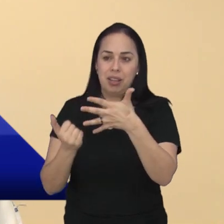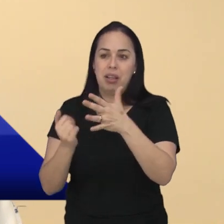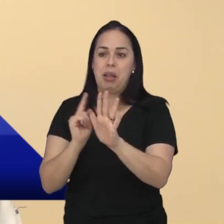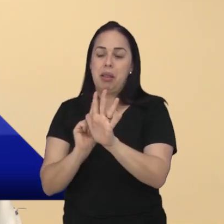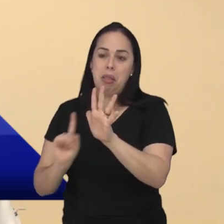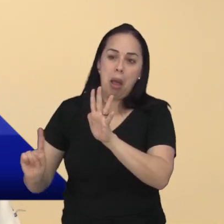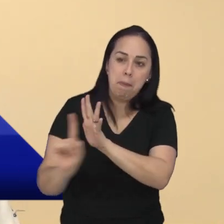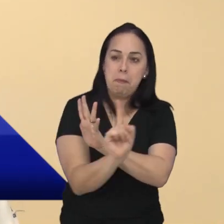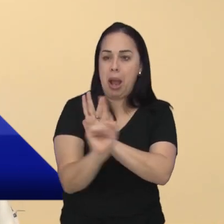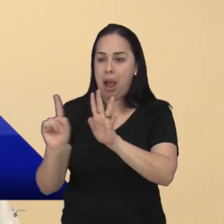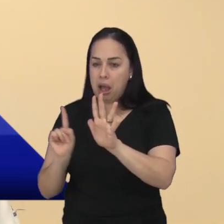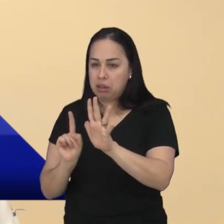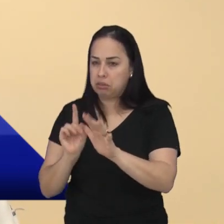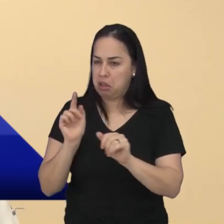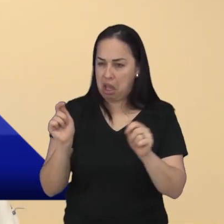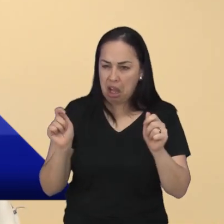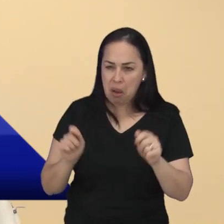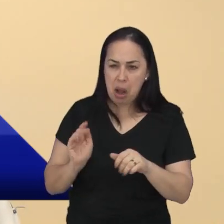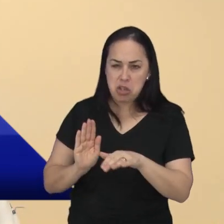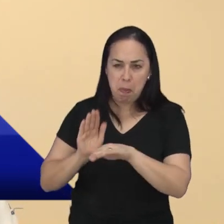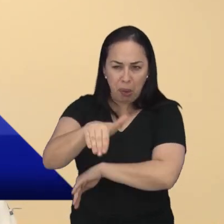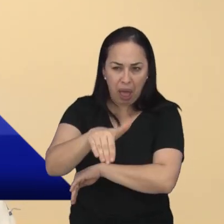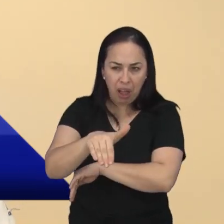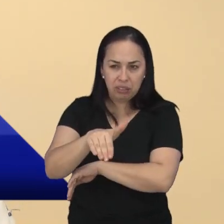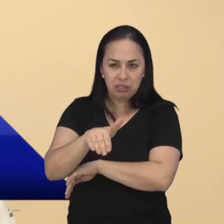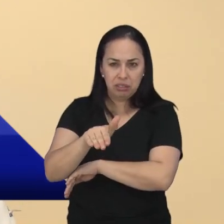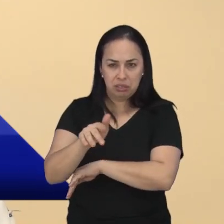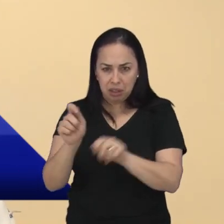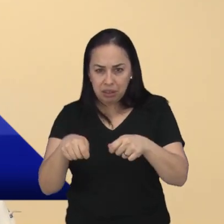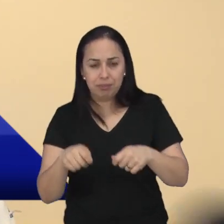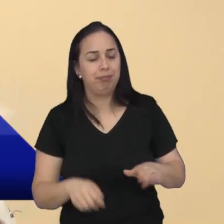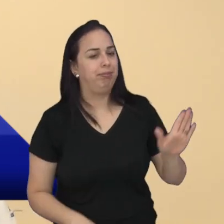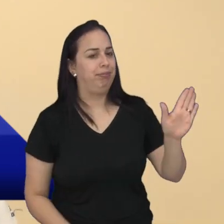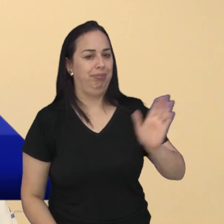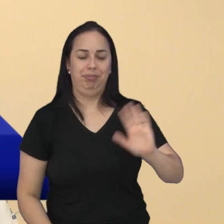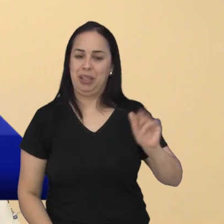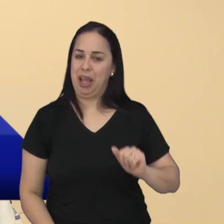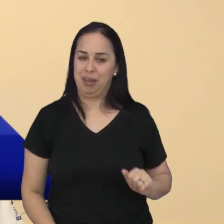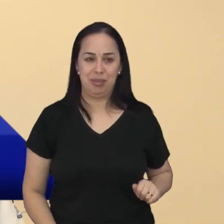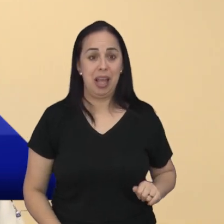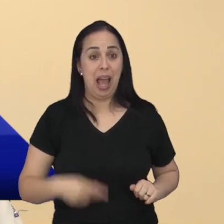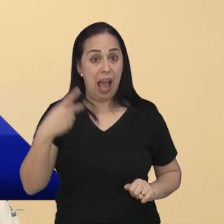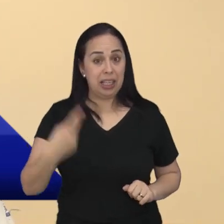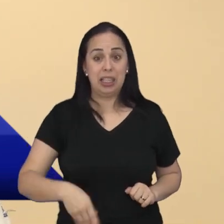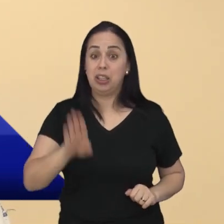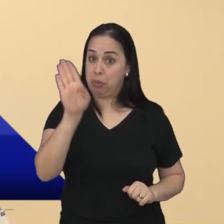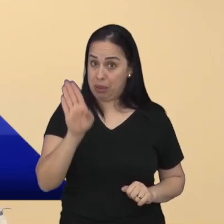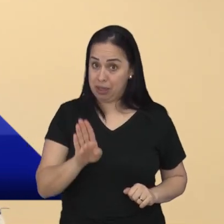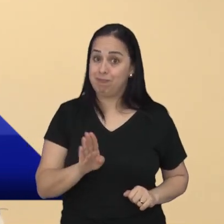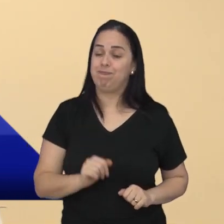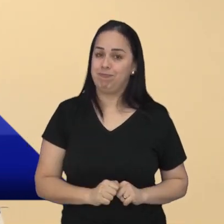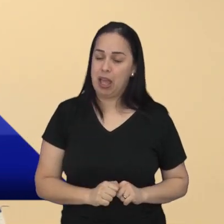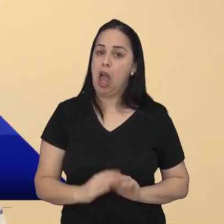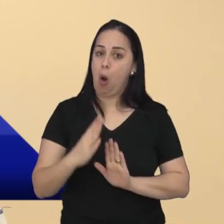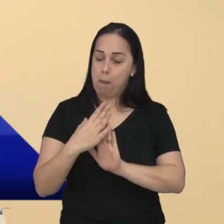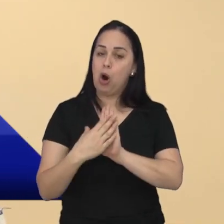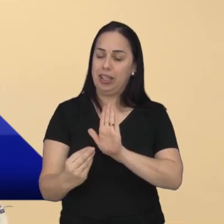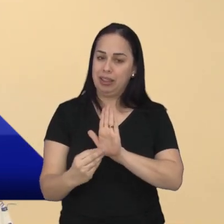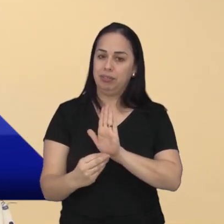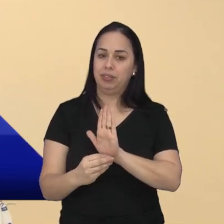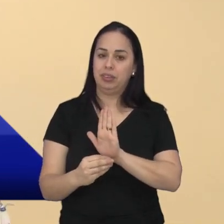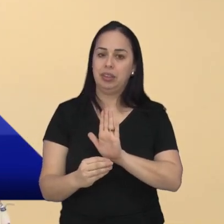lei aprovado, esse de autoria do vereador Júnior da Farmácia, autoriza a inclusão de texto de estímulo à doação de